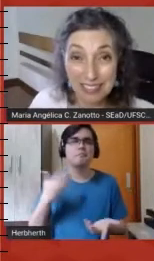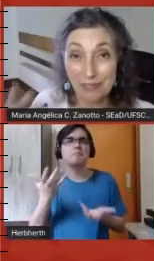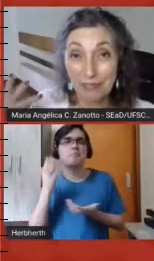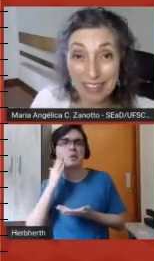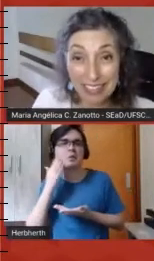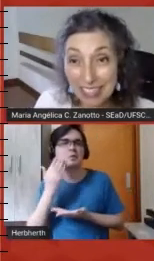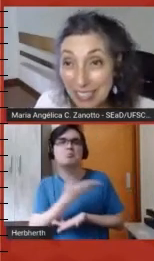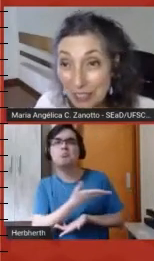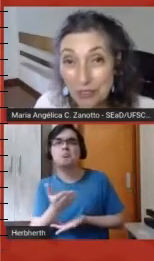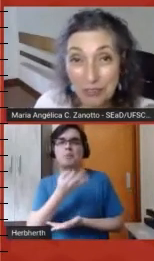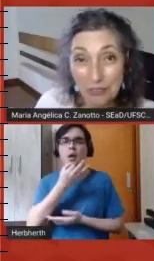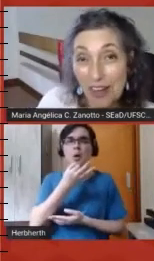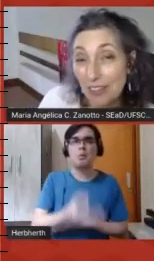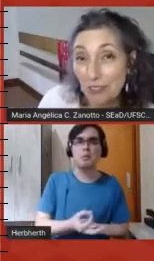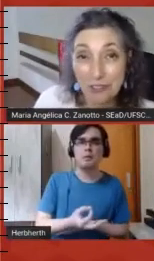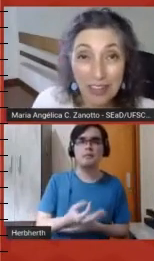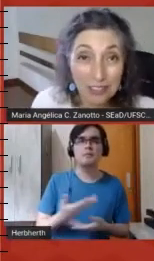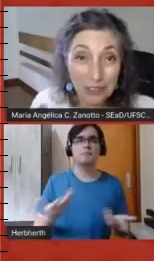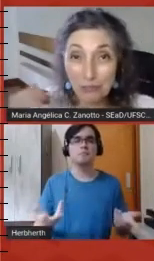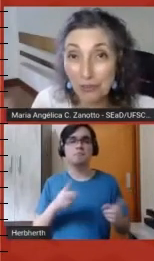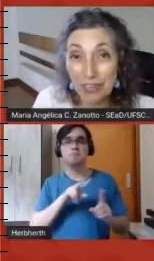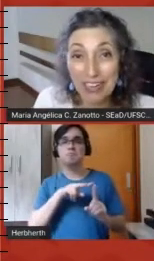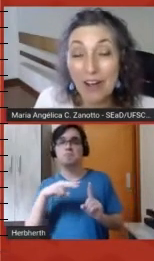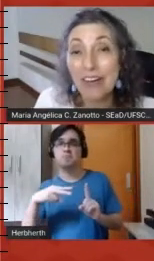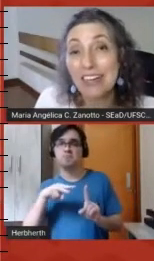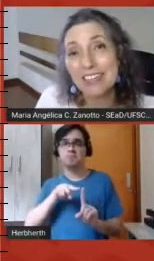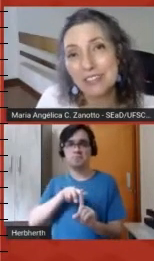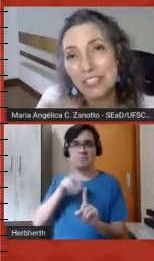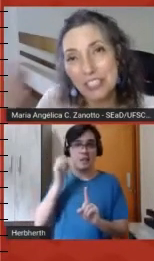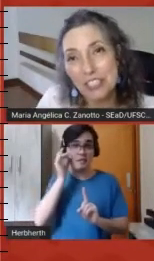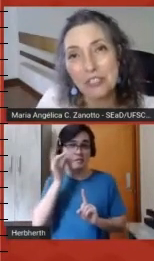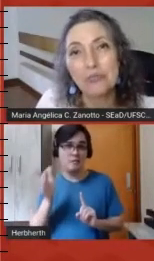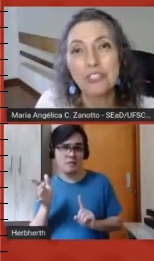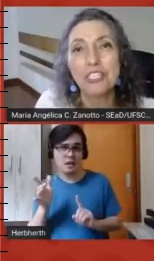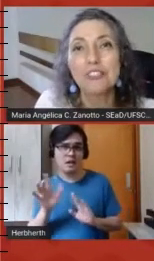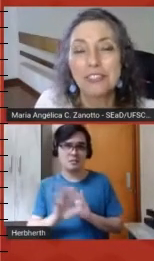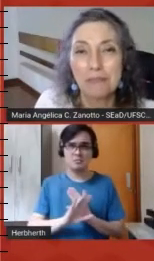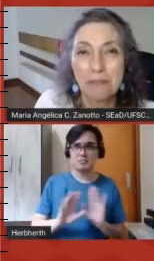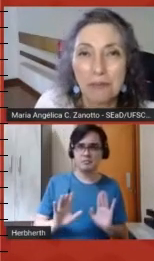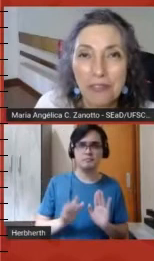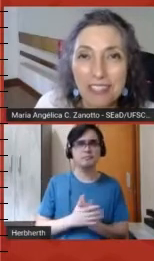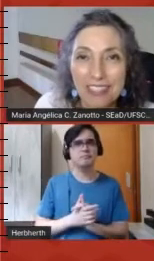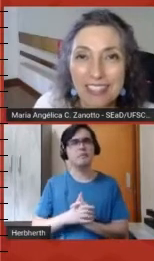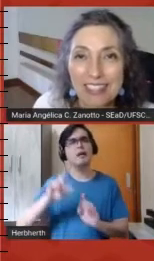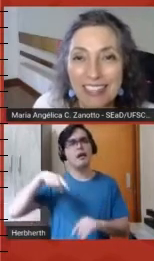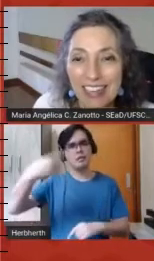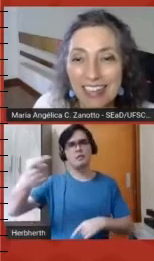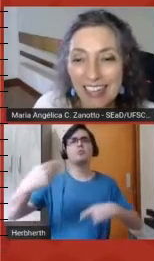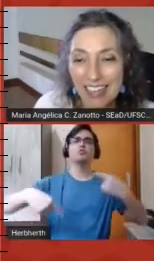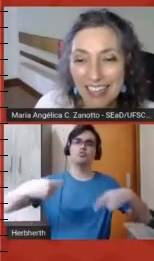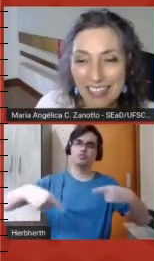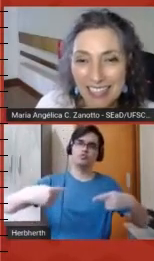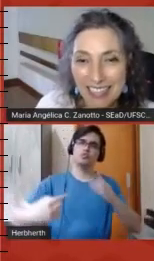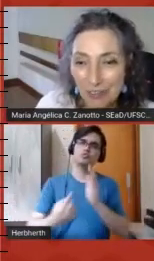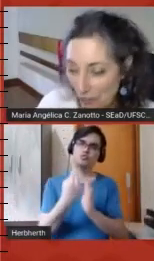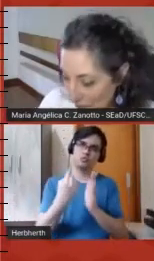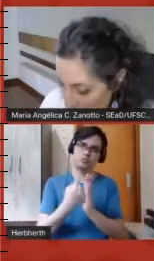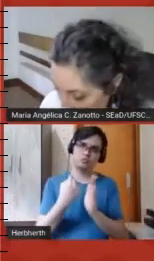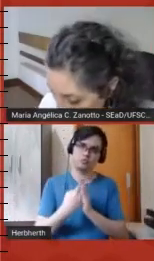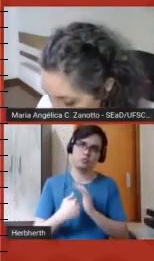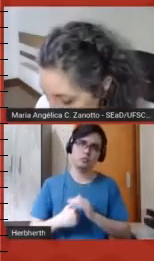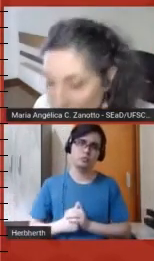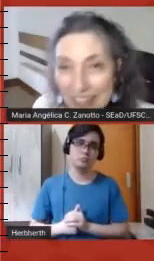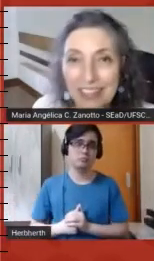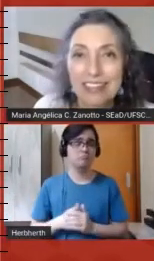que vocês veem isso, se é fácil, não fácil, se ficou legal. Então, a gente discute isso depois, né, e eu